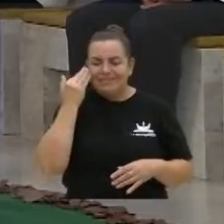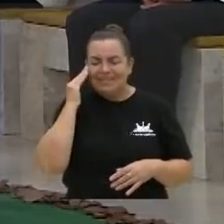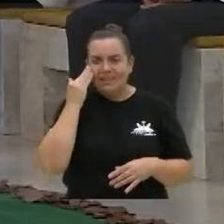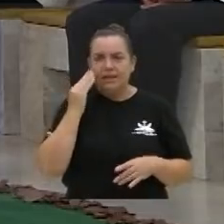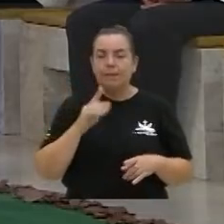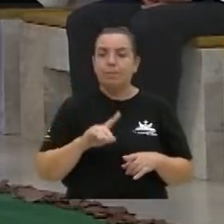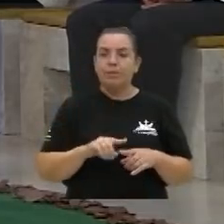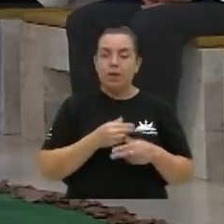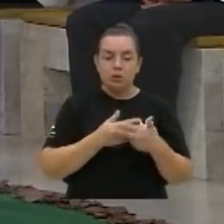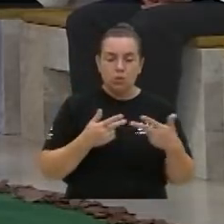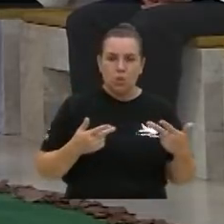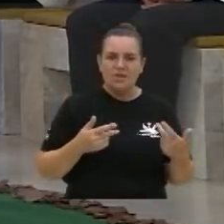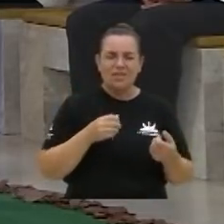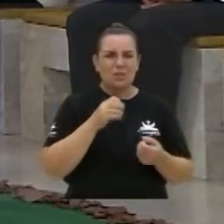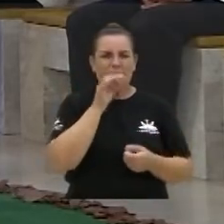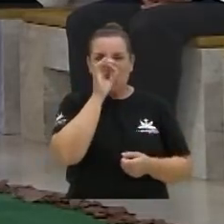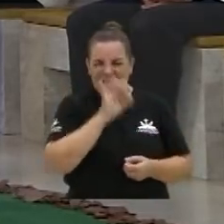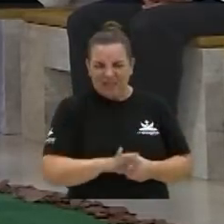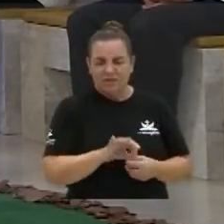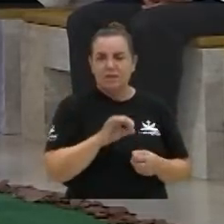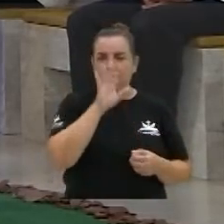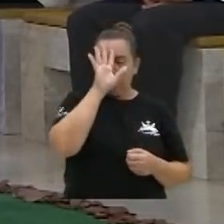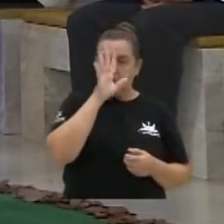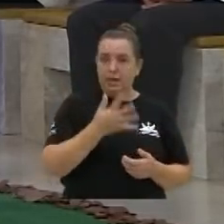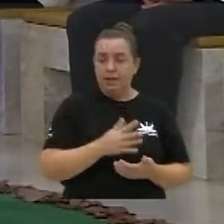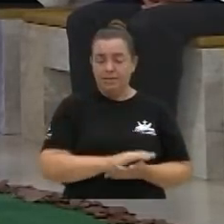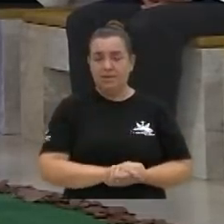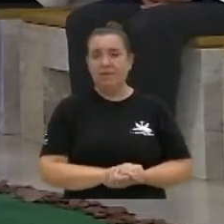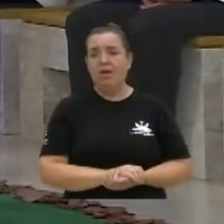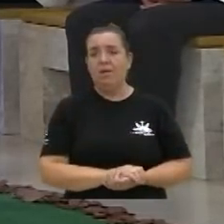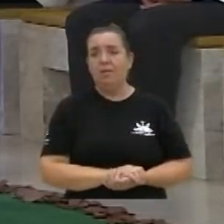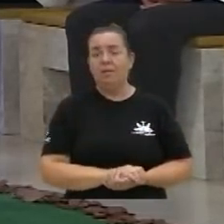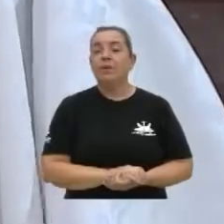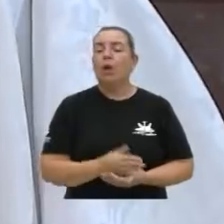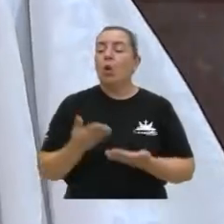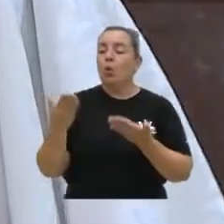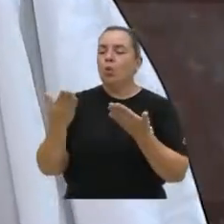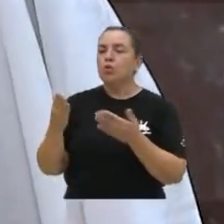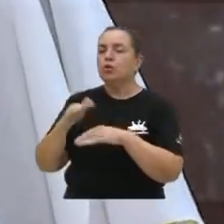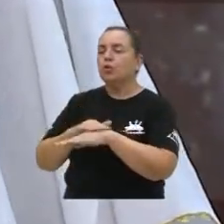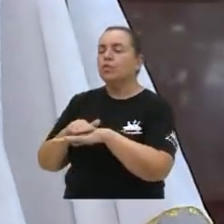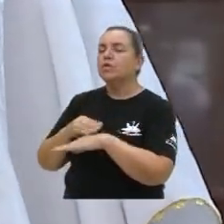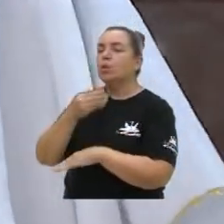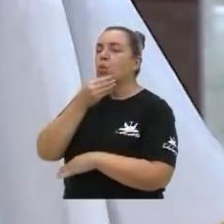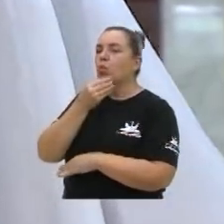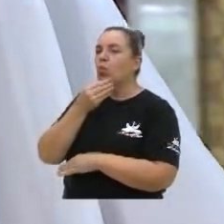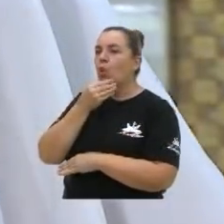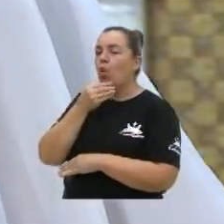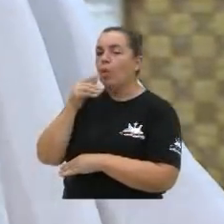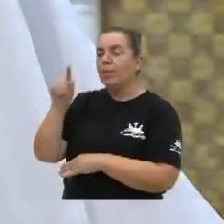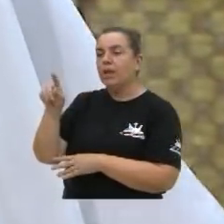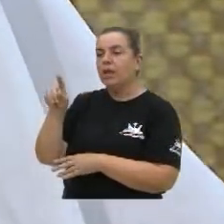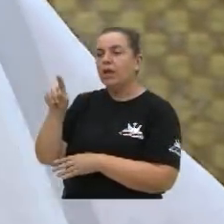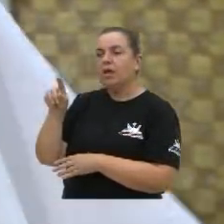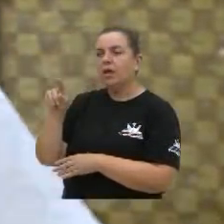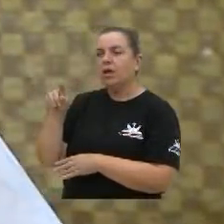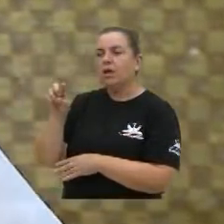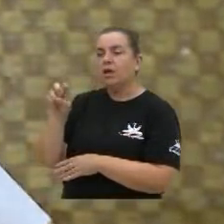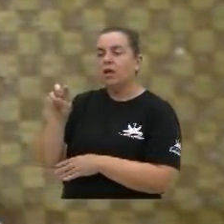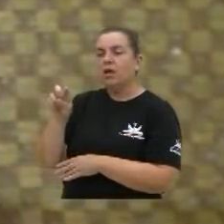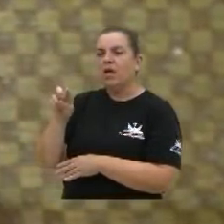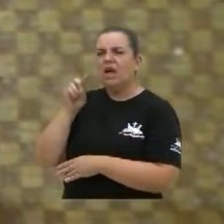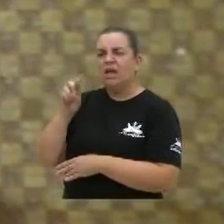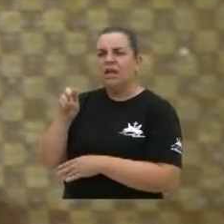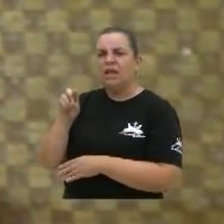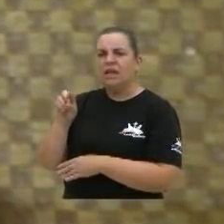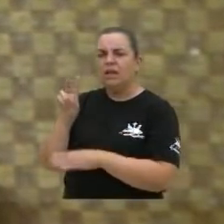Mesmo as coisas cruéis que acontecem. Hoje eu falei com um rapaz que é o sacristão de uma